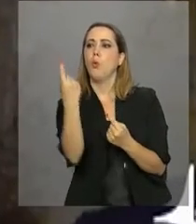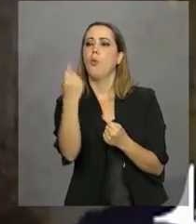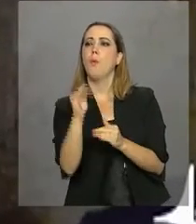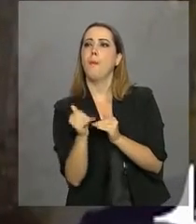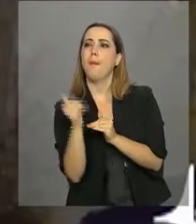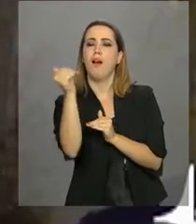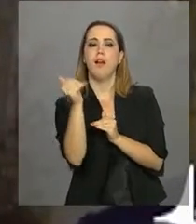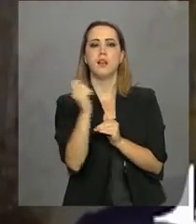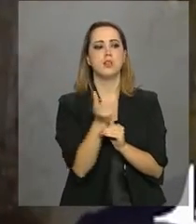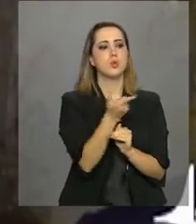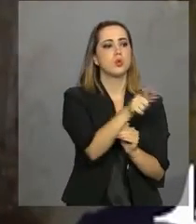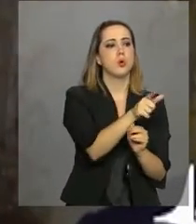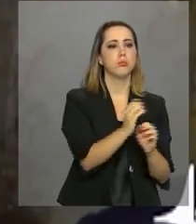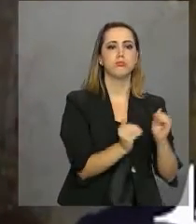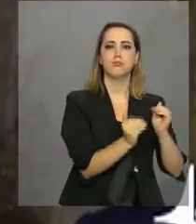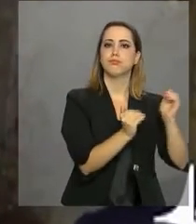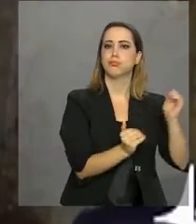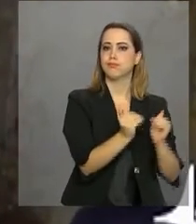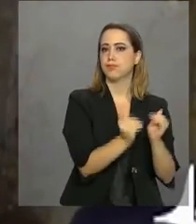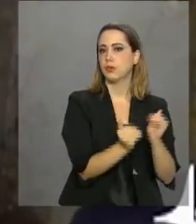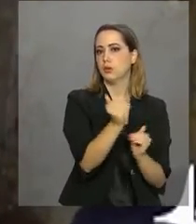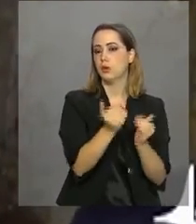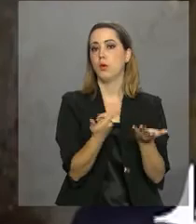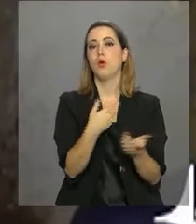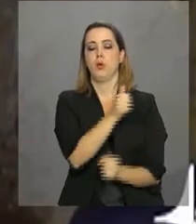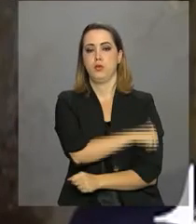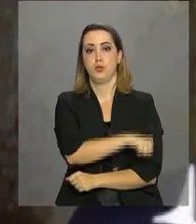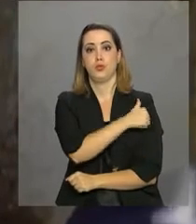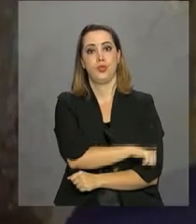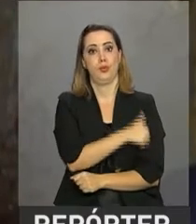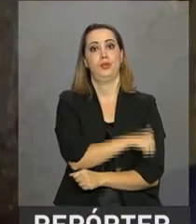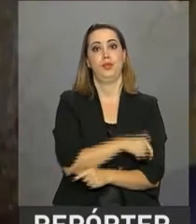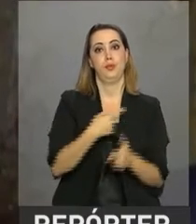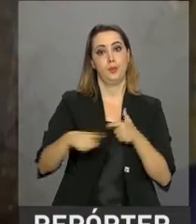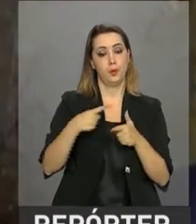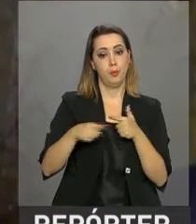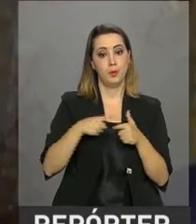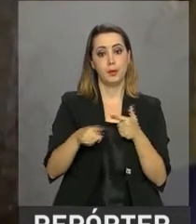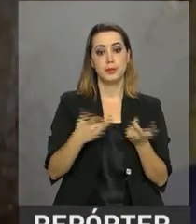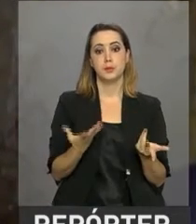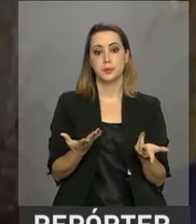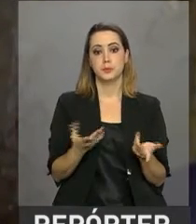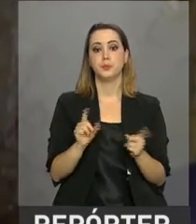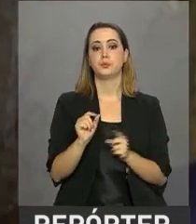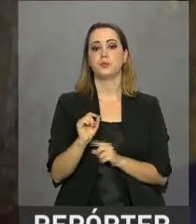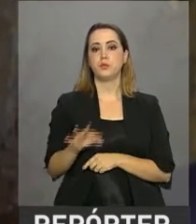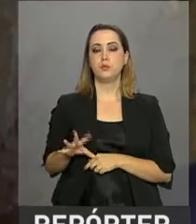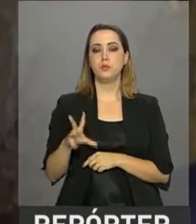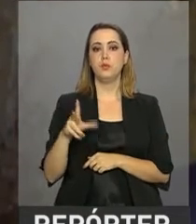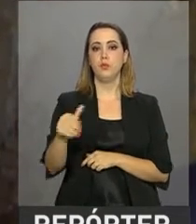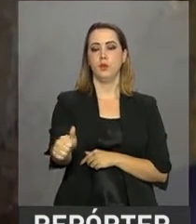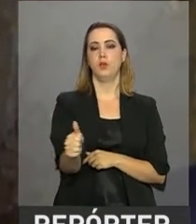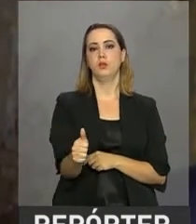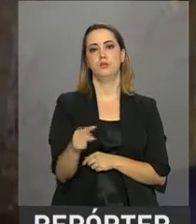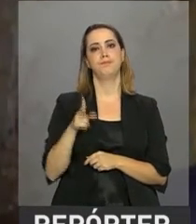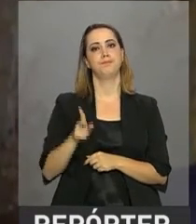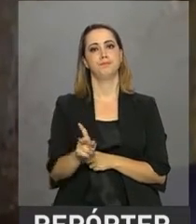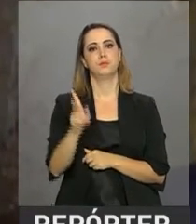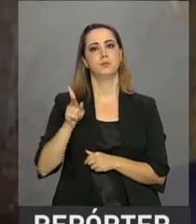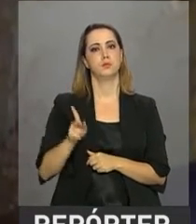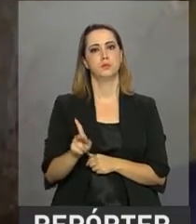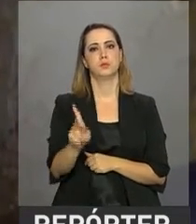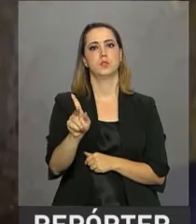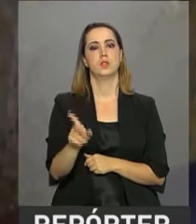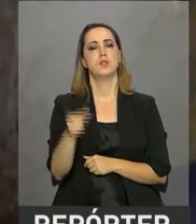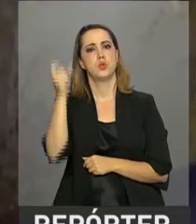Rio de Janeiro é o exemplo mais dramático, eles estão todos cada vez mais numa situação